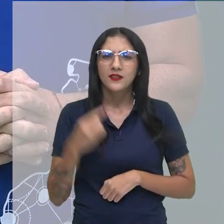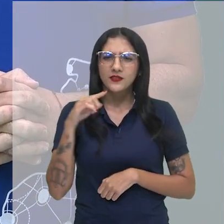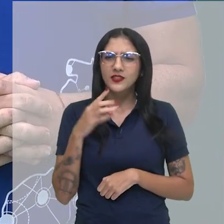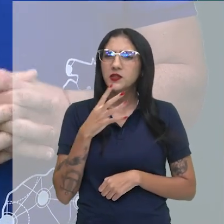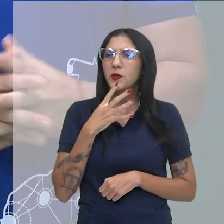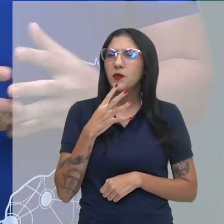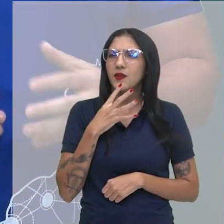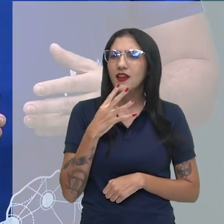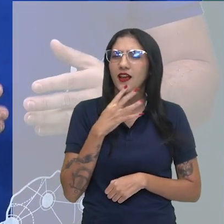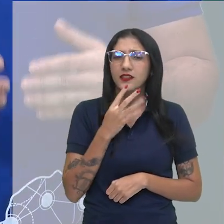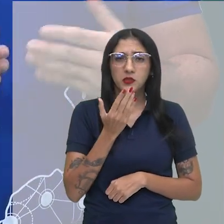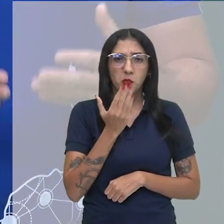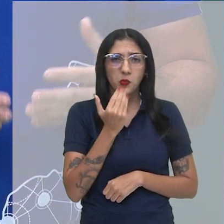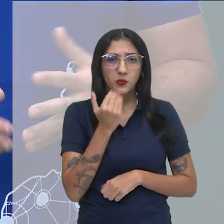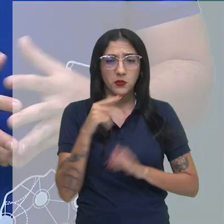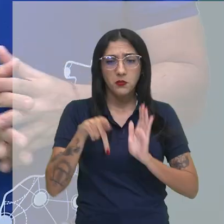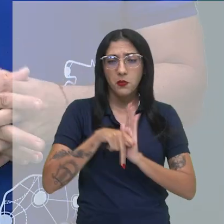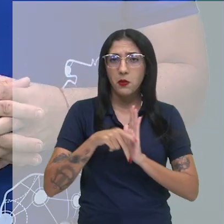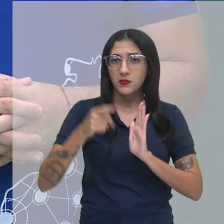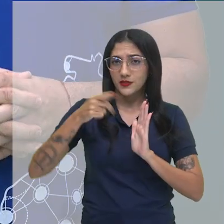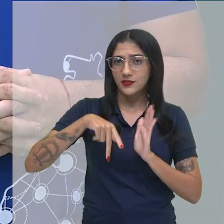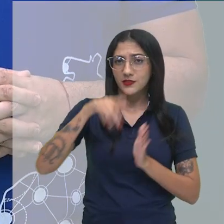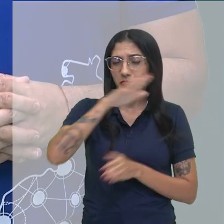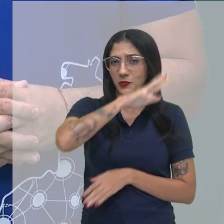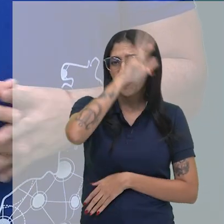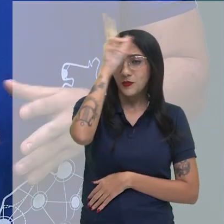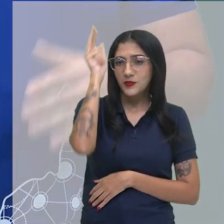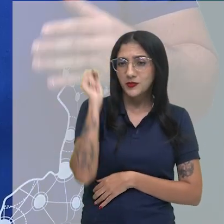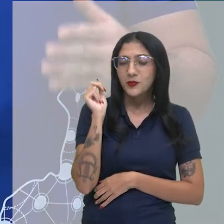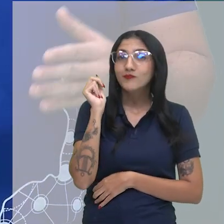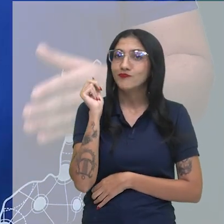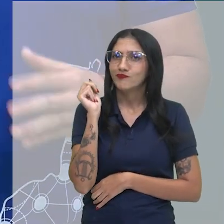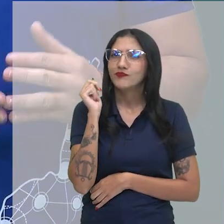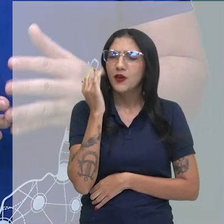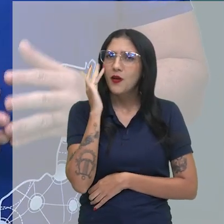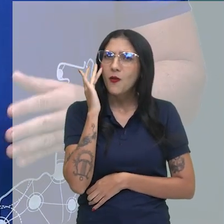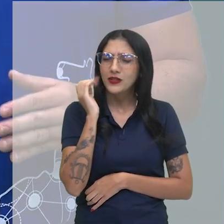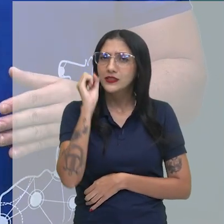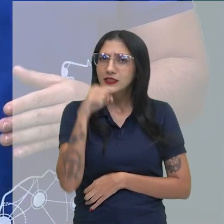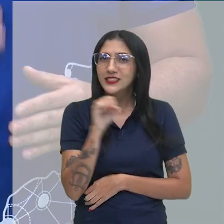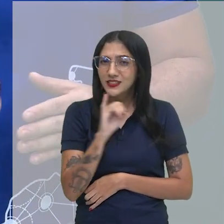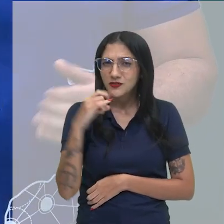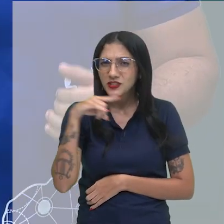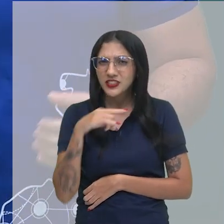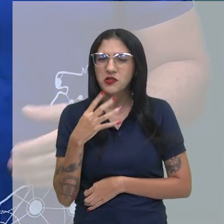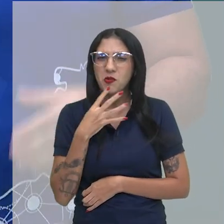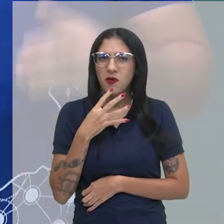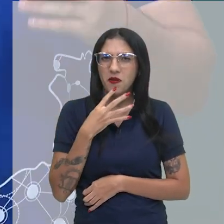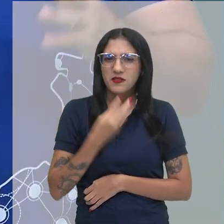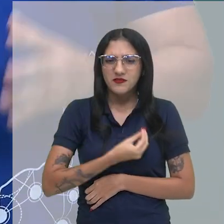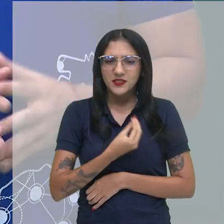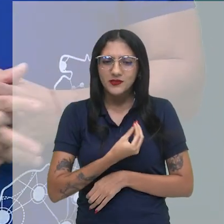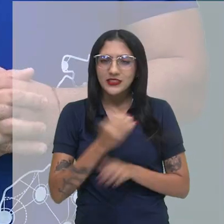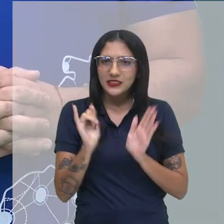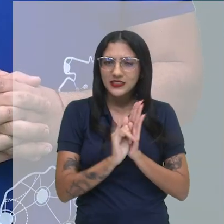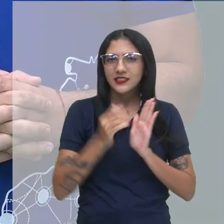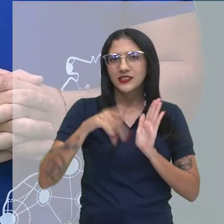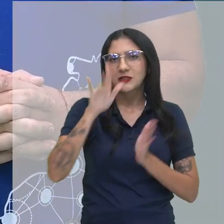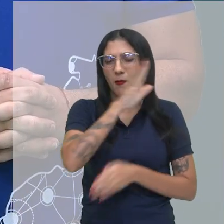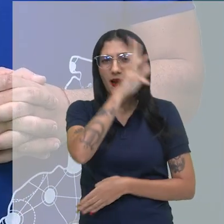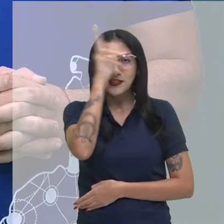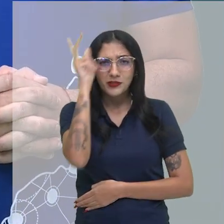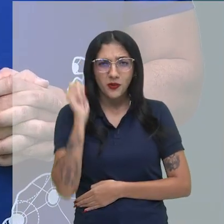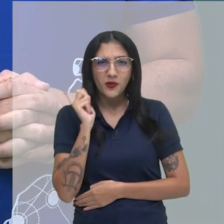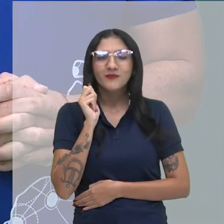conhece a gastronomia amazonense? Eu creio que sim. Se você é amazonense raiz como eu, você conhece